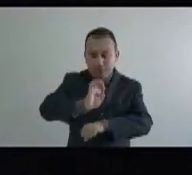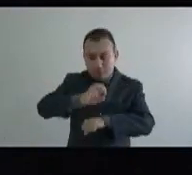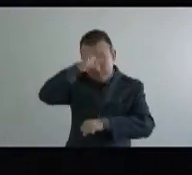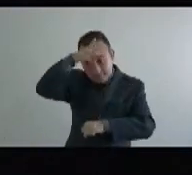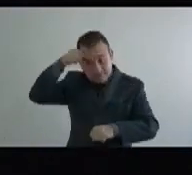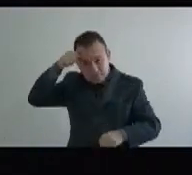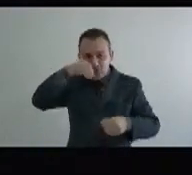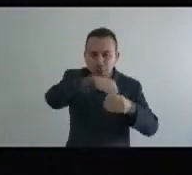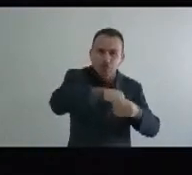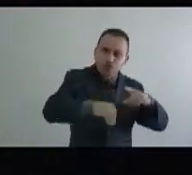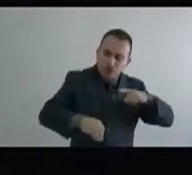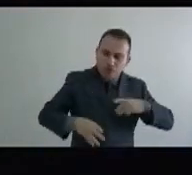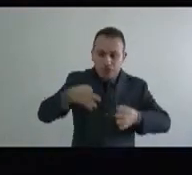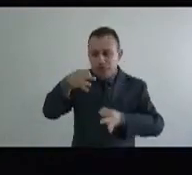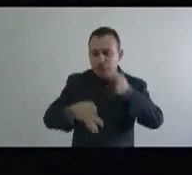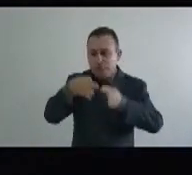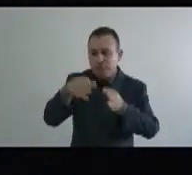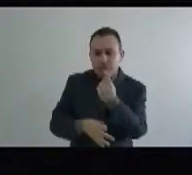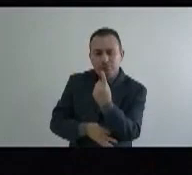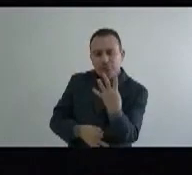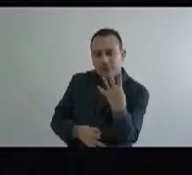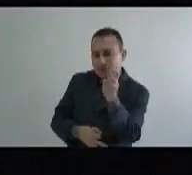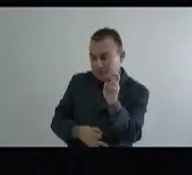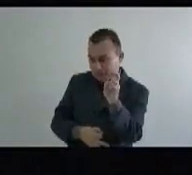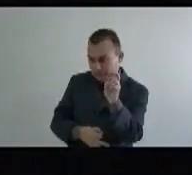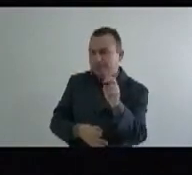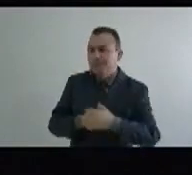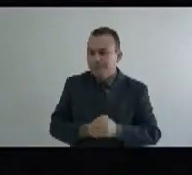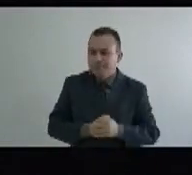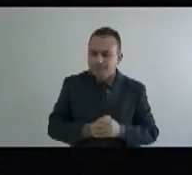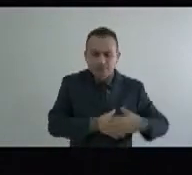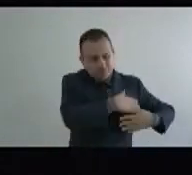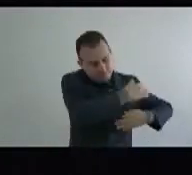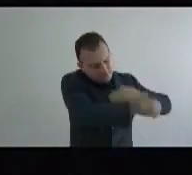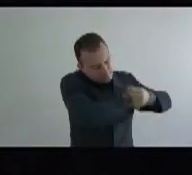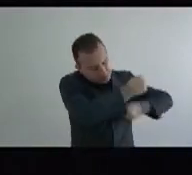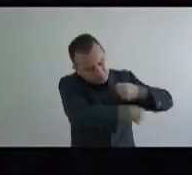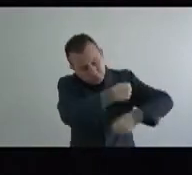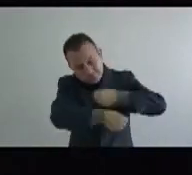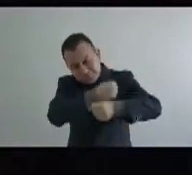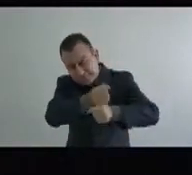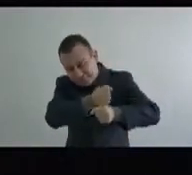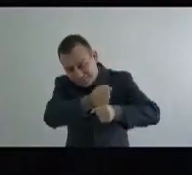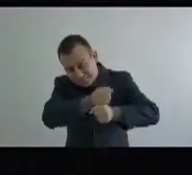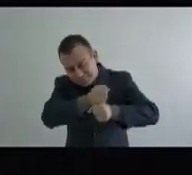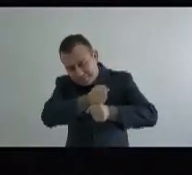juízes iniciais que compuseram esta Corte de Contas. E é passado 70 anos.